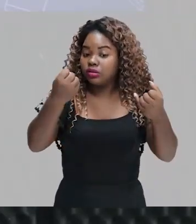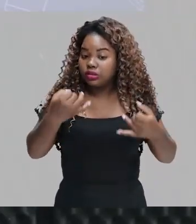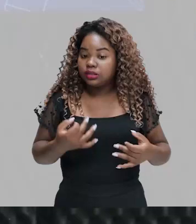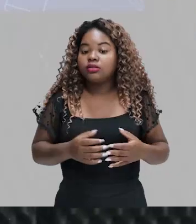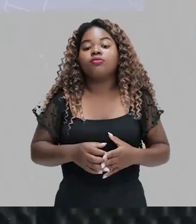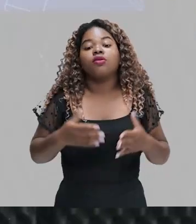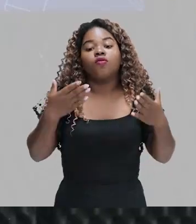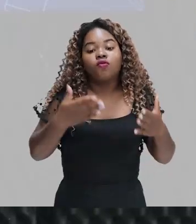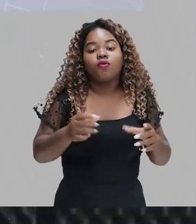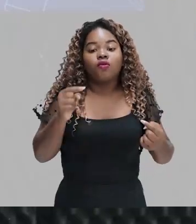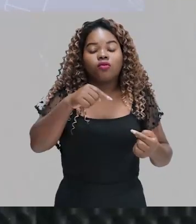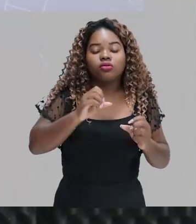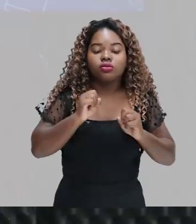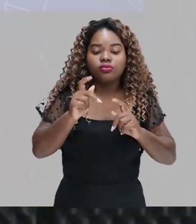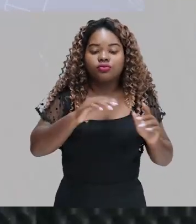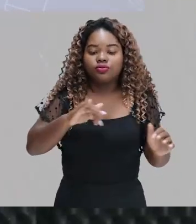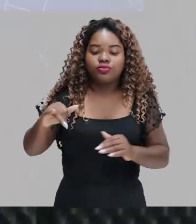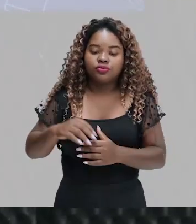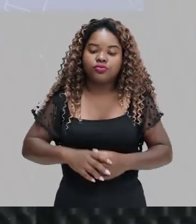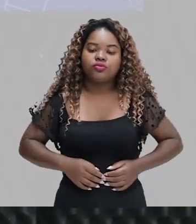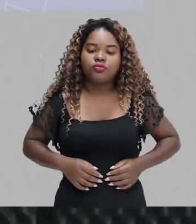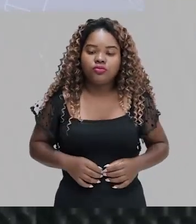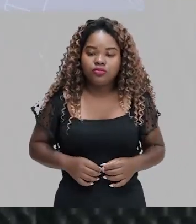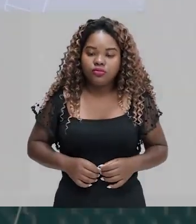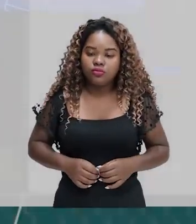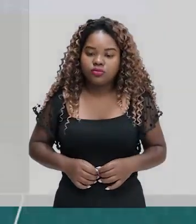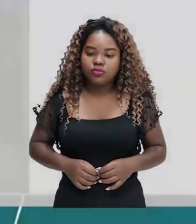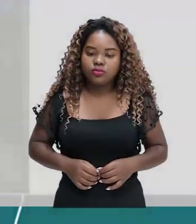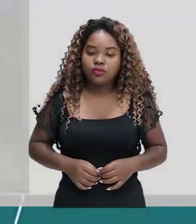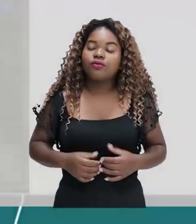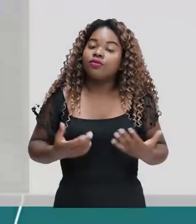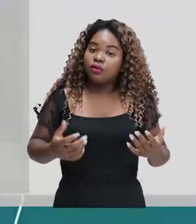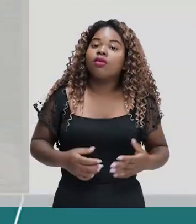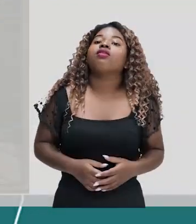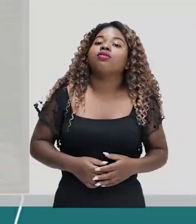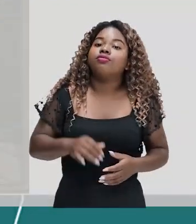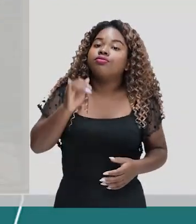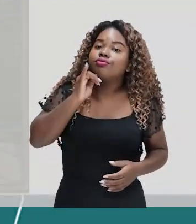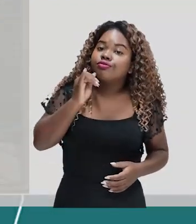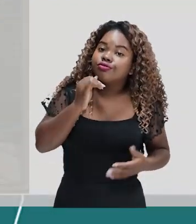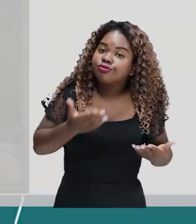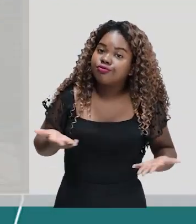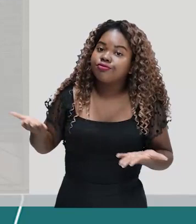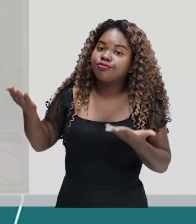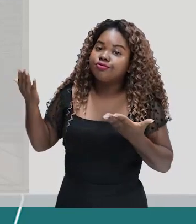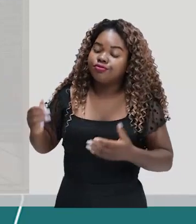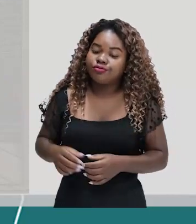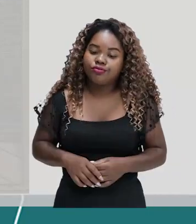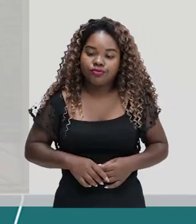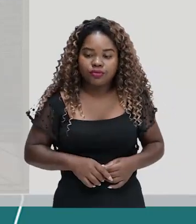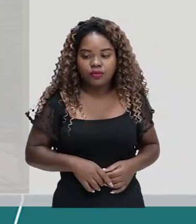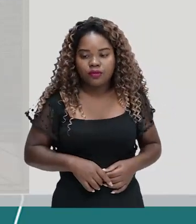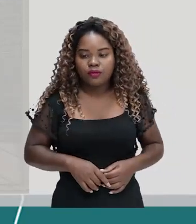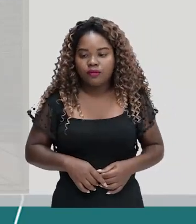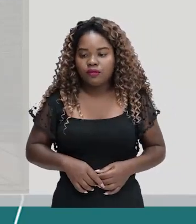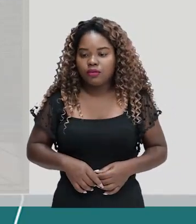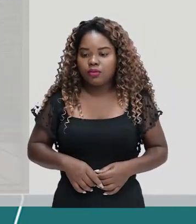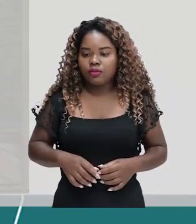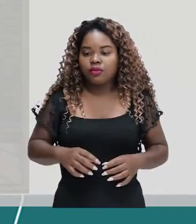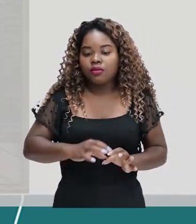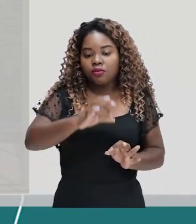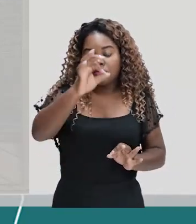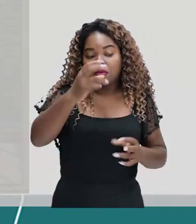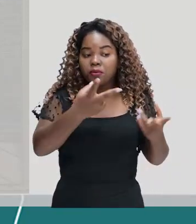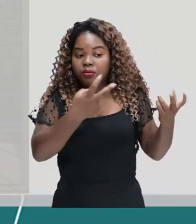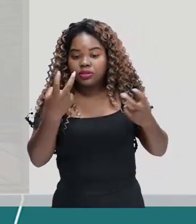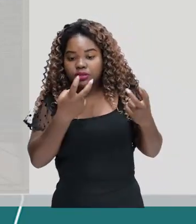figura principal fica nítida, o fundo fica totalmente embaçado. Apresentando para vocês perspectiva e profundidade.